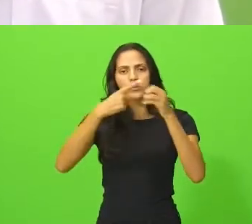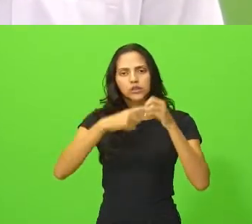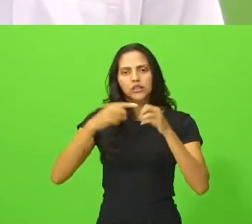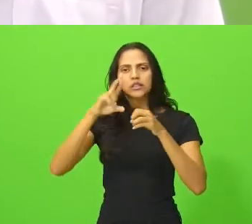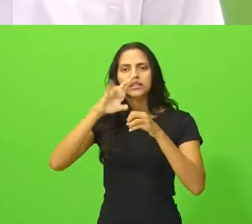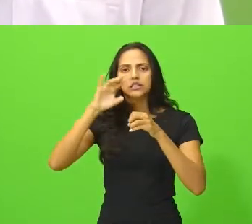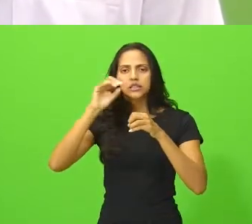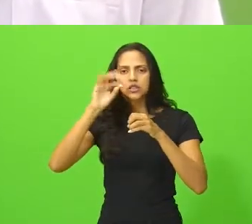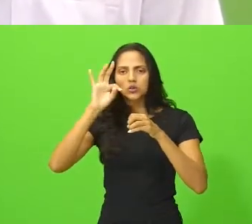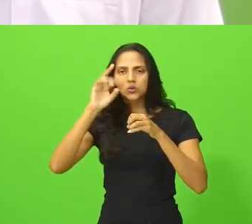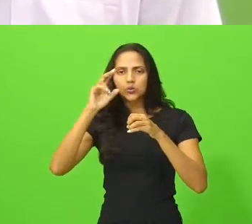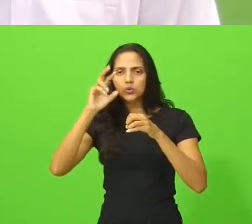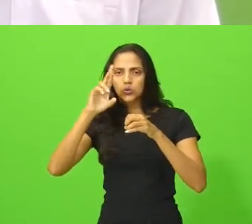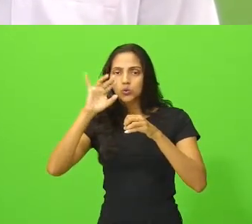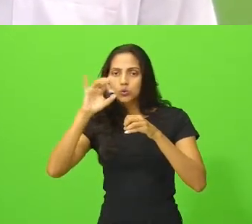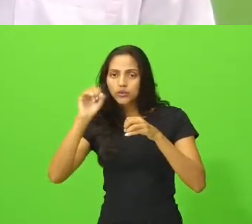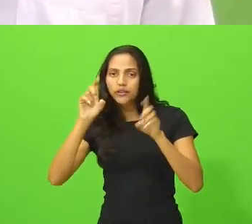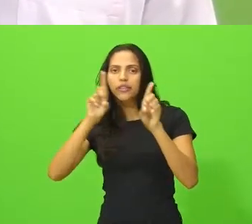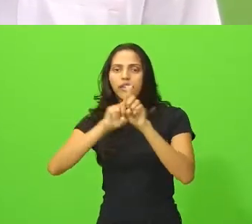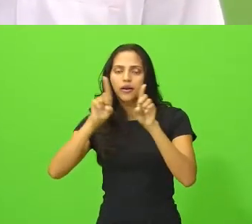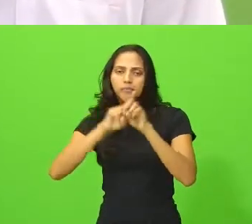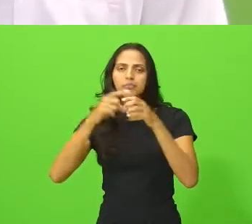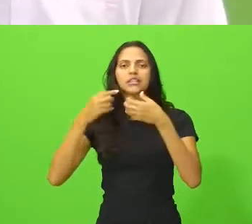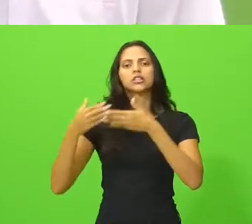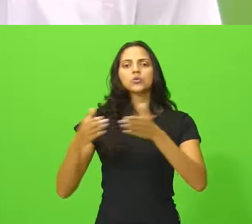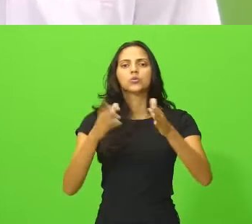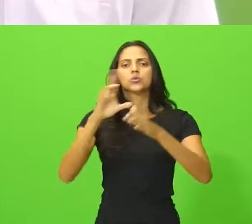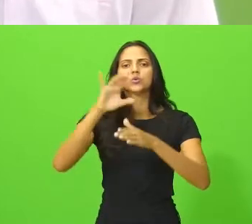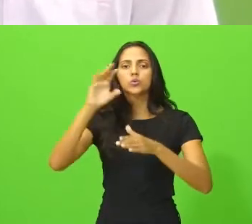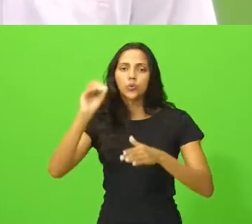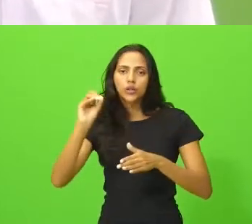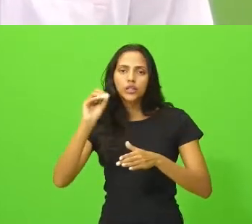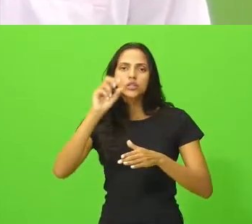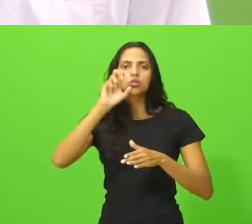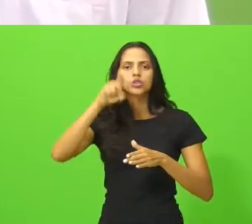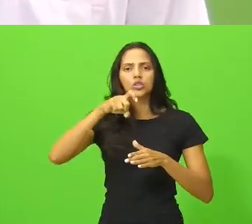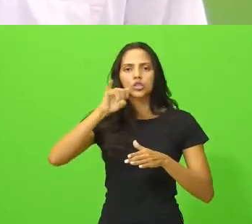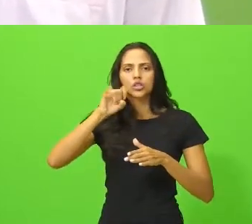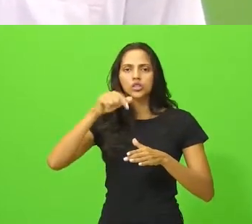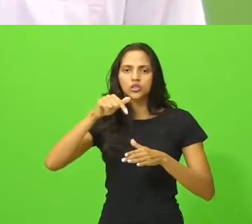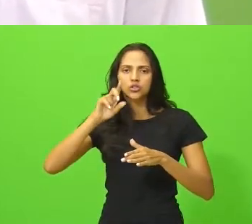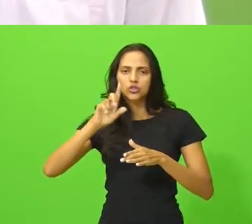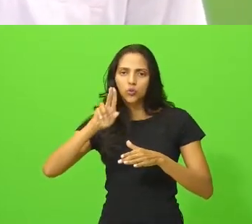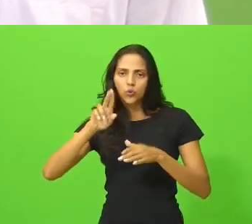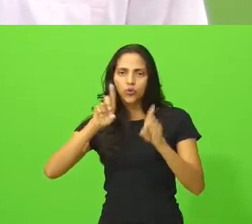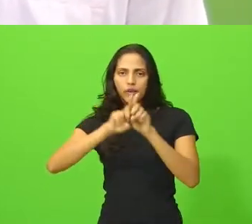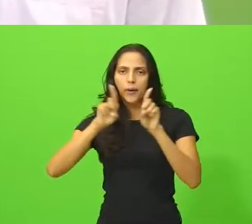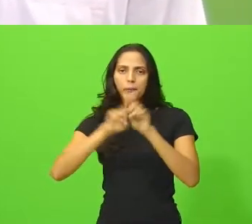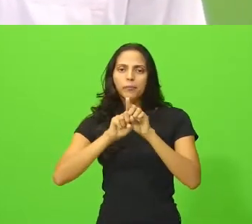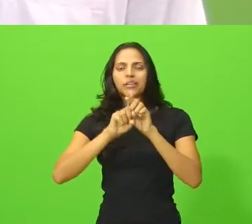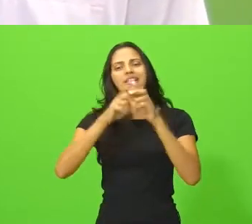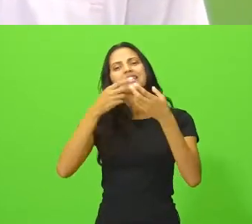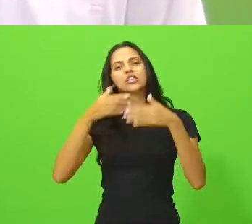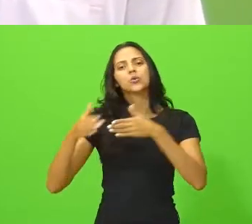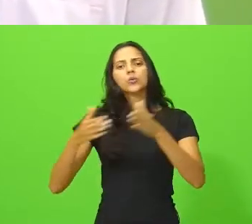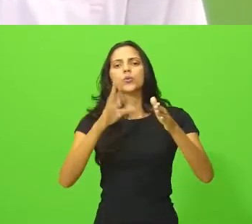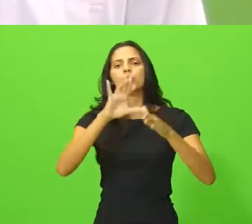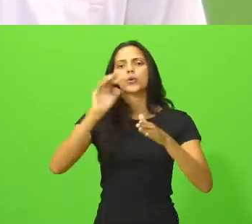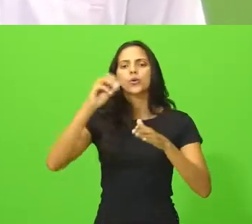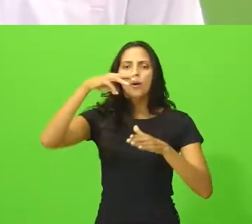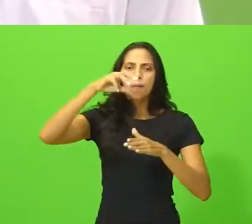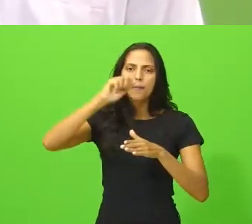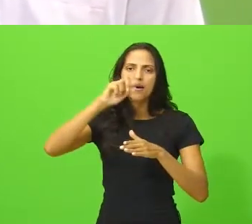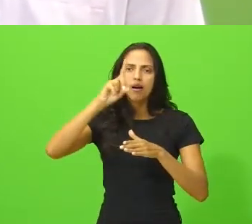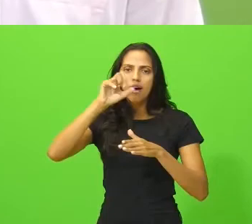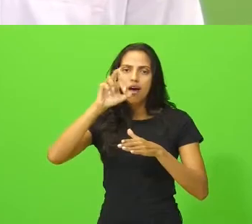a hidrelétrica de Belo Monte, no rio Xingu, e as hidrelétricas de Santo Antônio e Jirau, no rio Madeira.